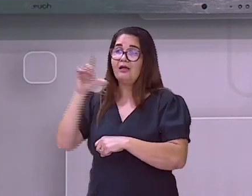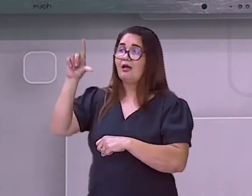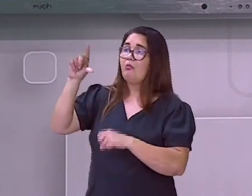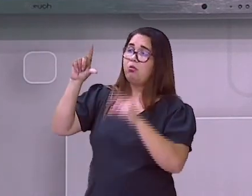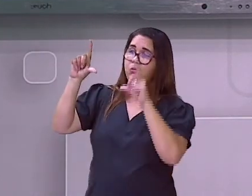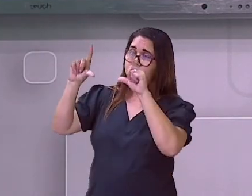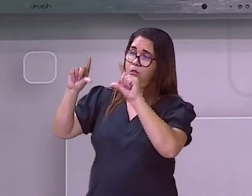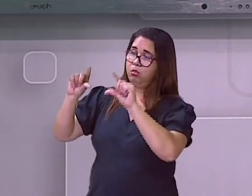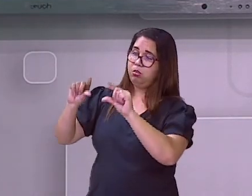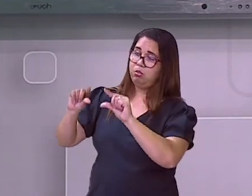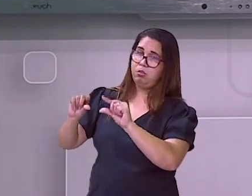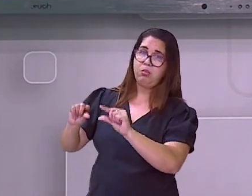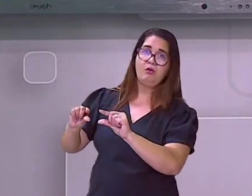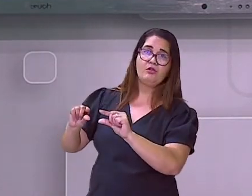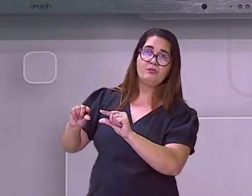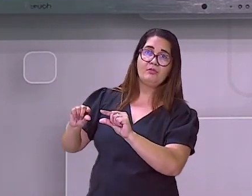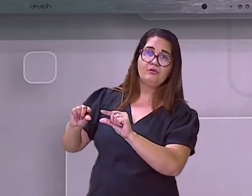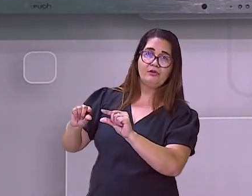tiver